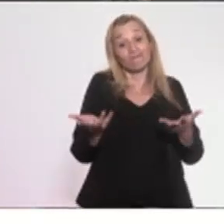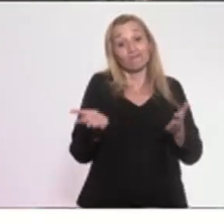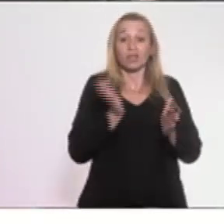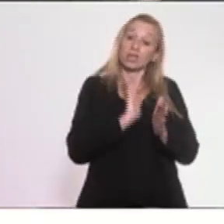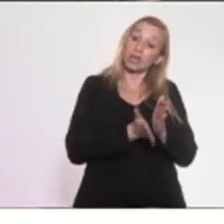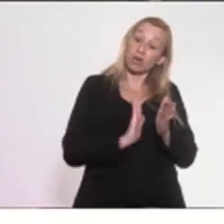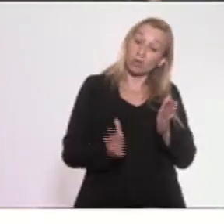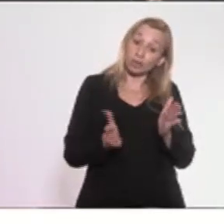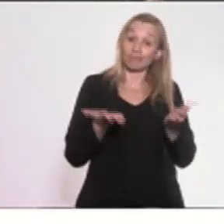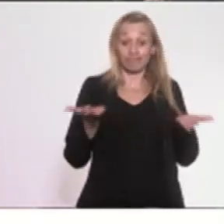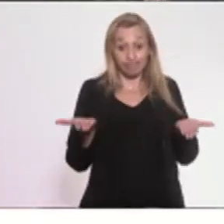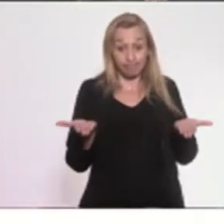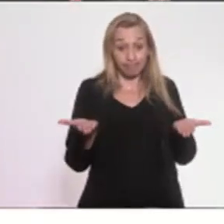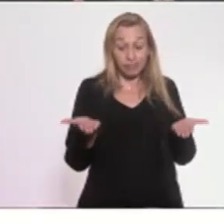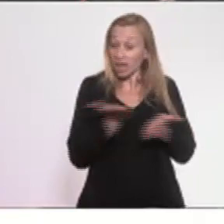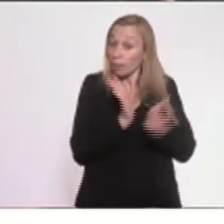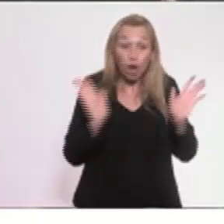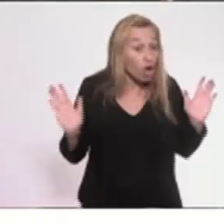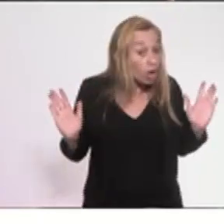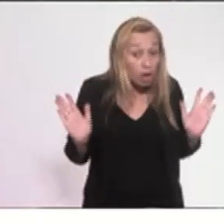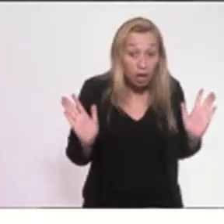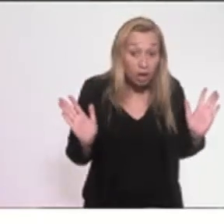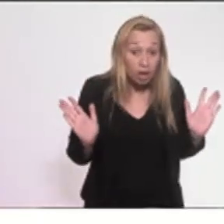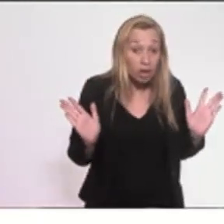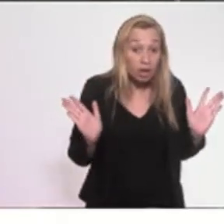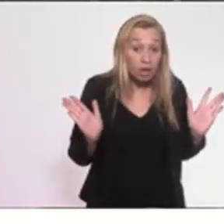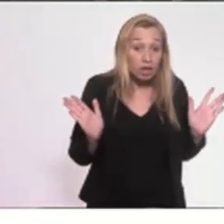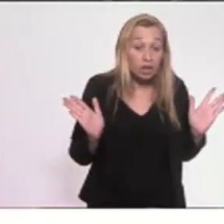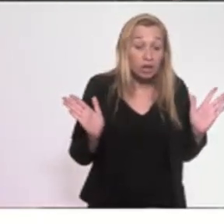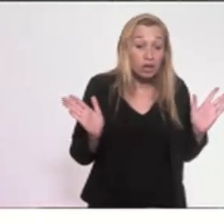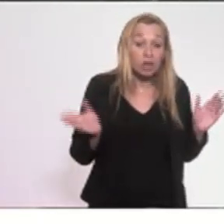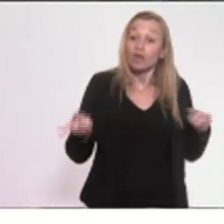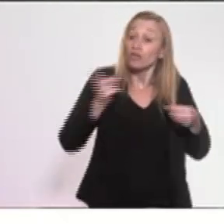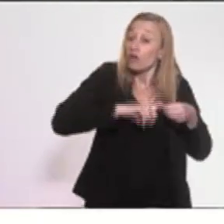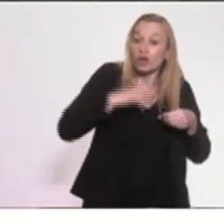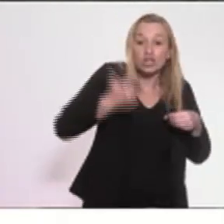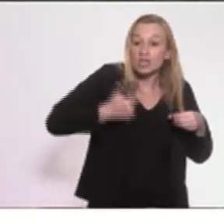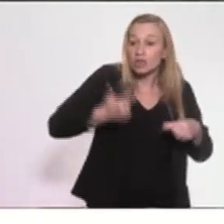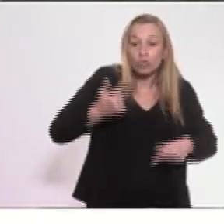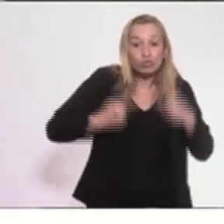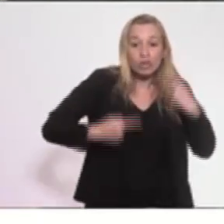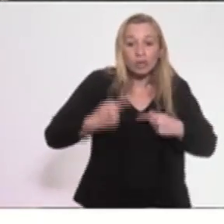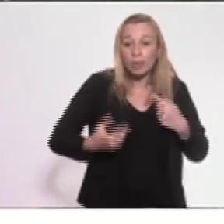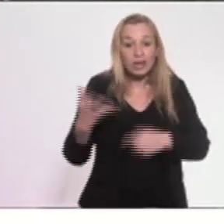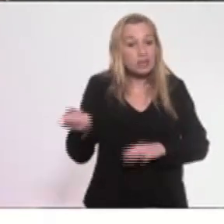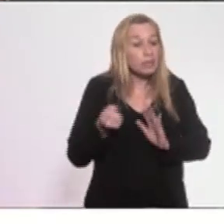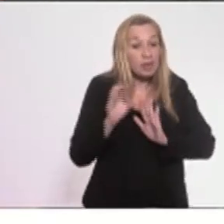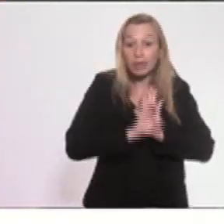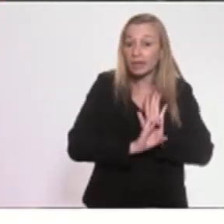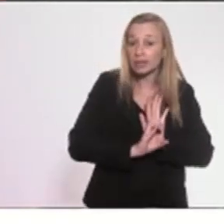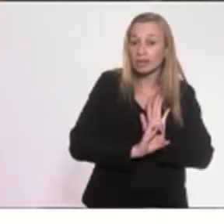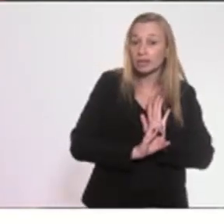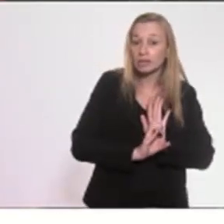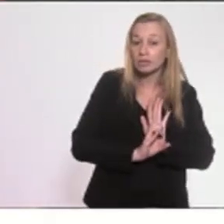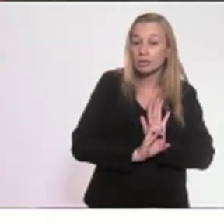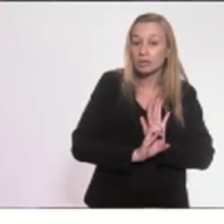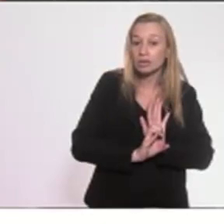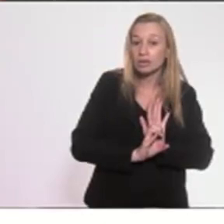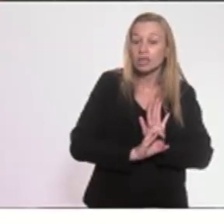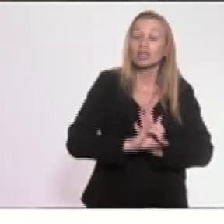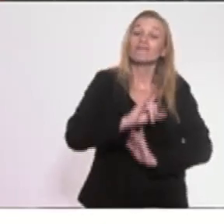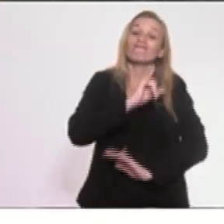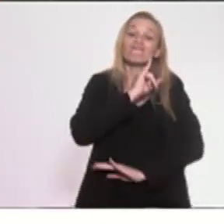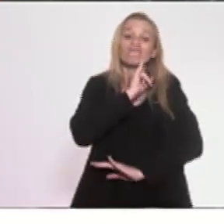ordem. Acabou. Volto em segunda para receber emenda. Infelizmente, Vossa